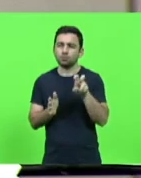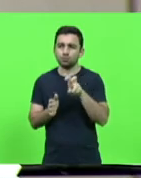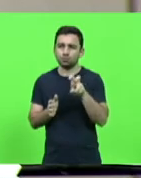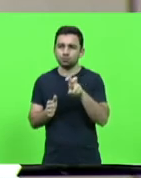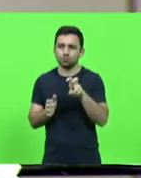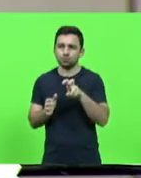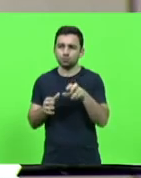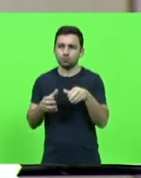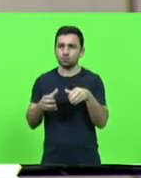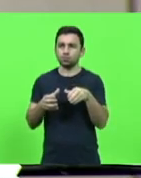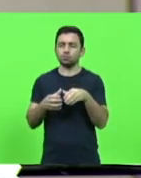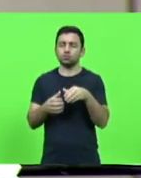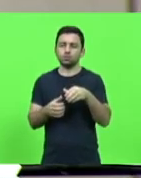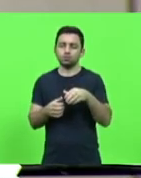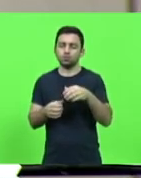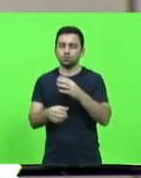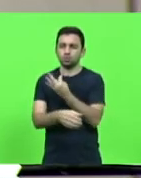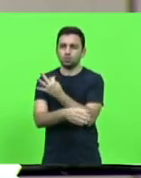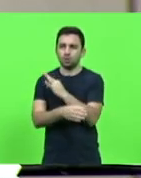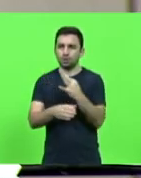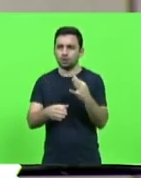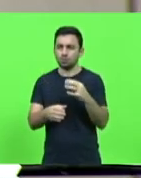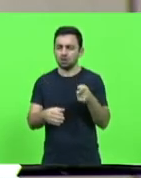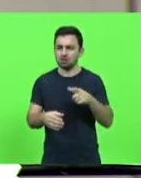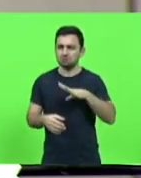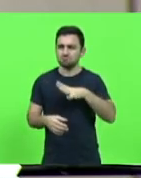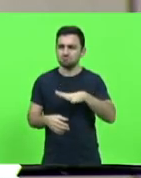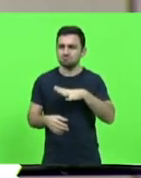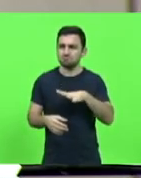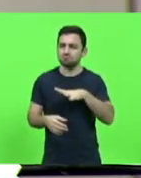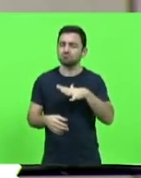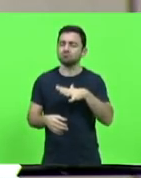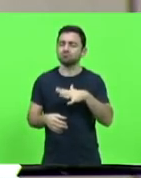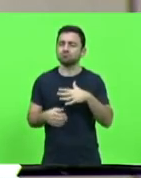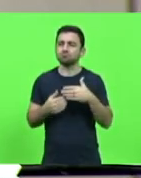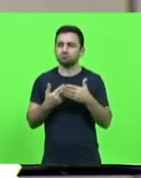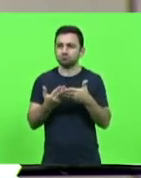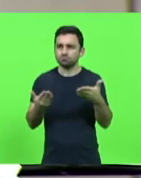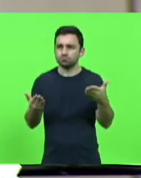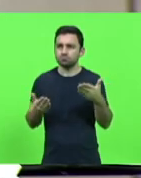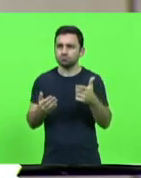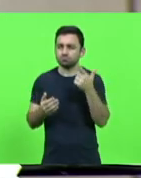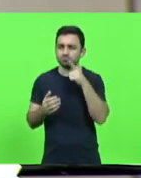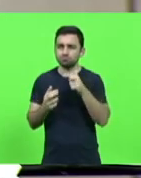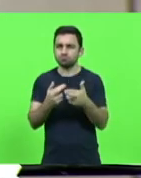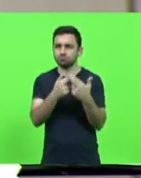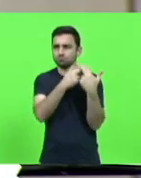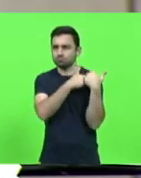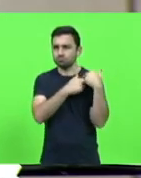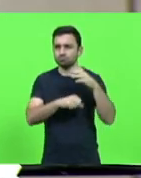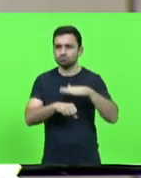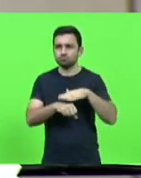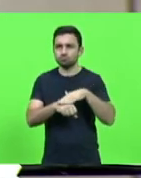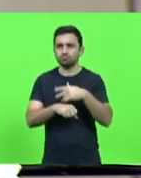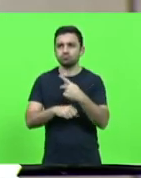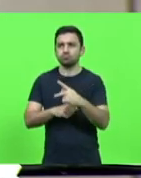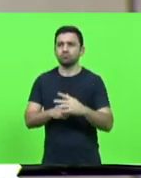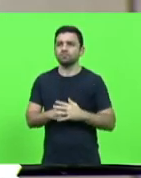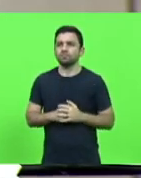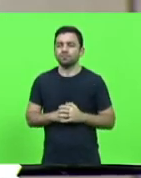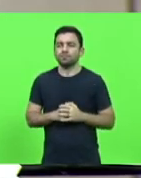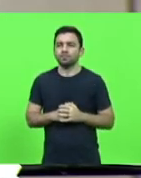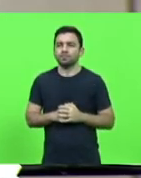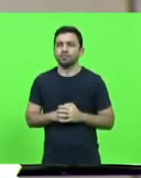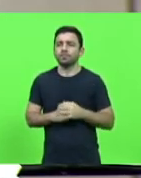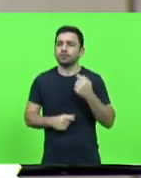Militar de Tubarão, pelo ato de desprendimento e coragem do cumprimento de seus deveres funcionais. Em